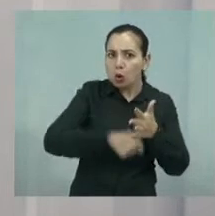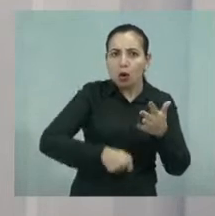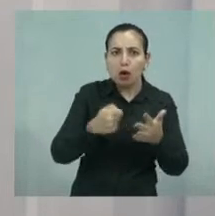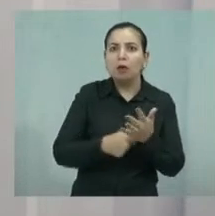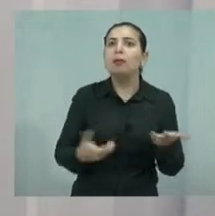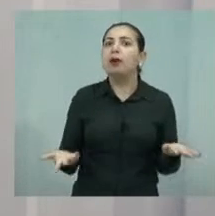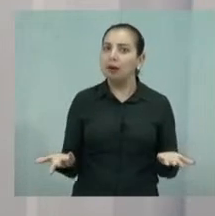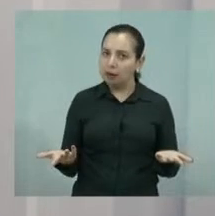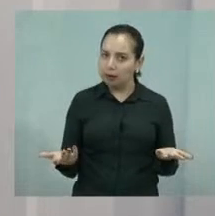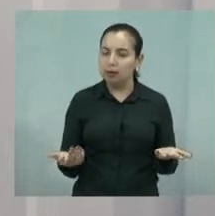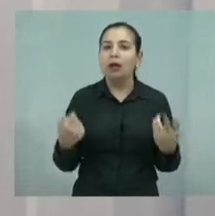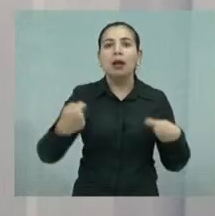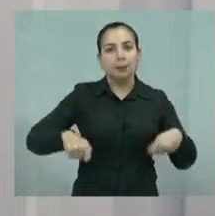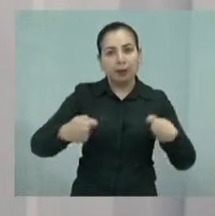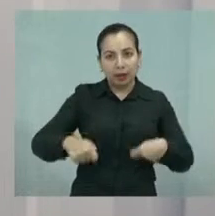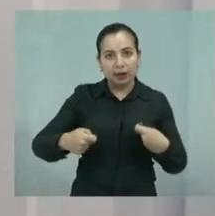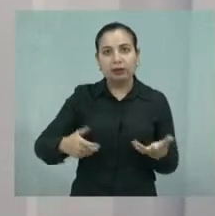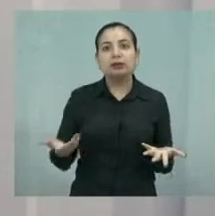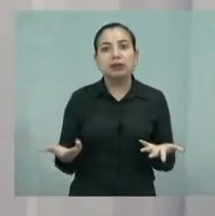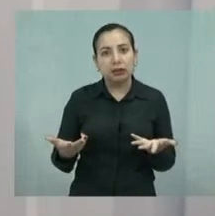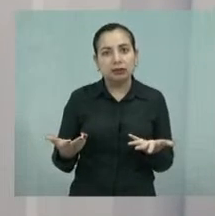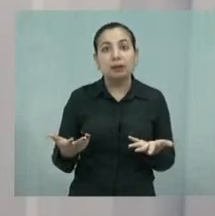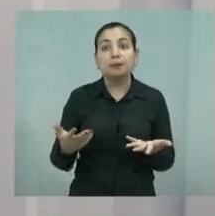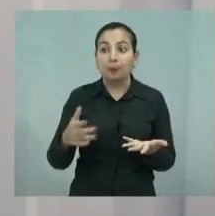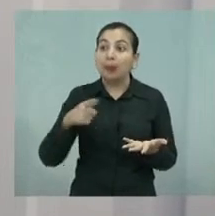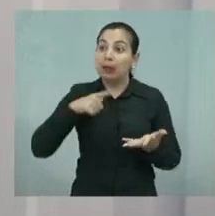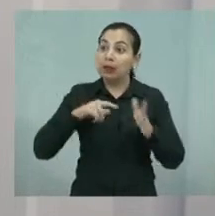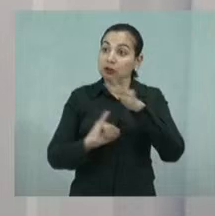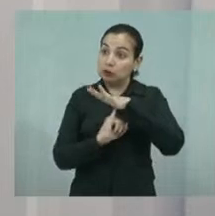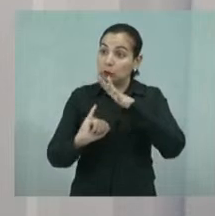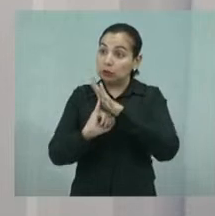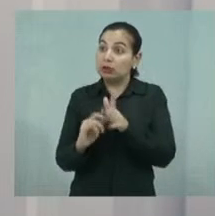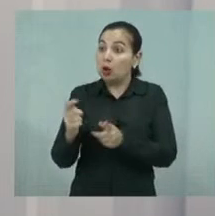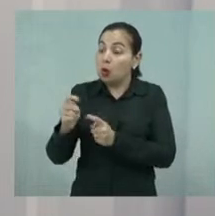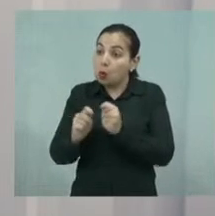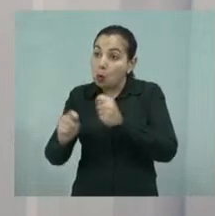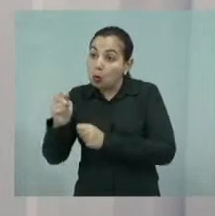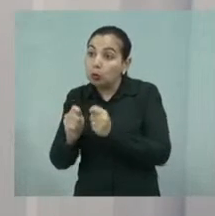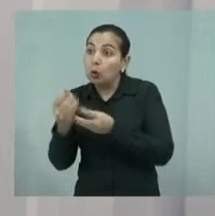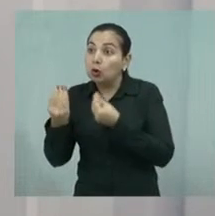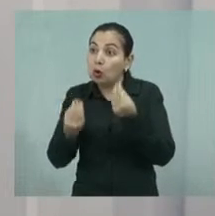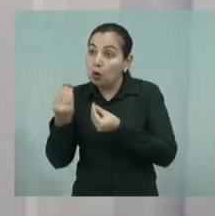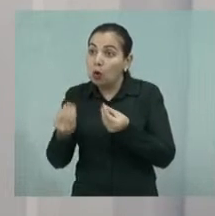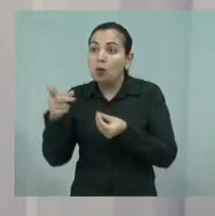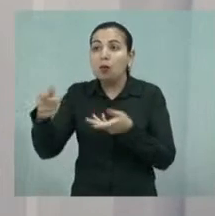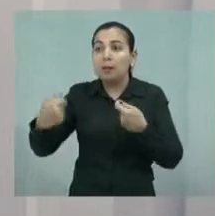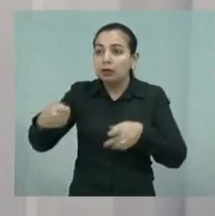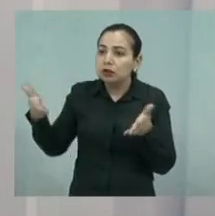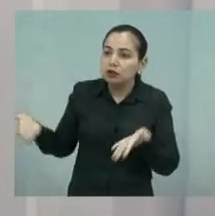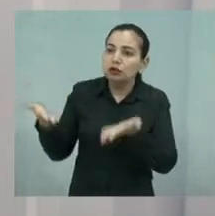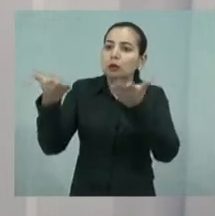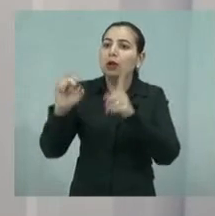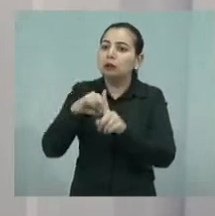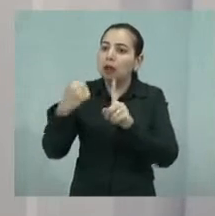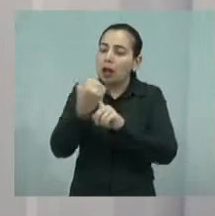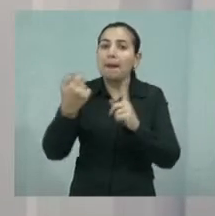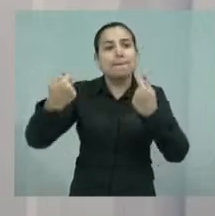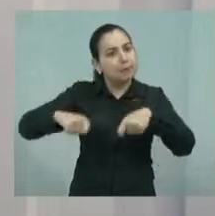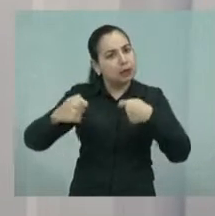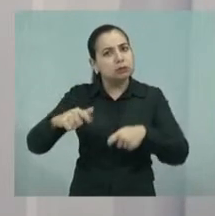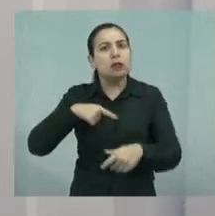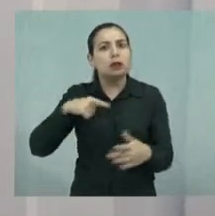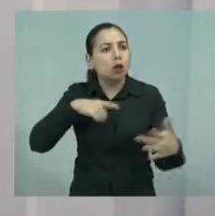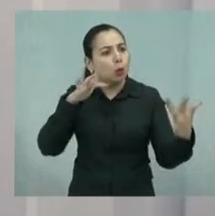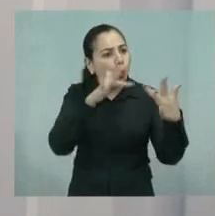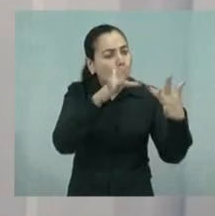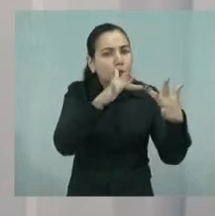aos órgãos de controle, estimular esses mecanismos que trazem a sociedade para próximo da gestão,